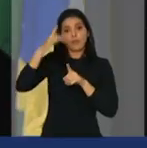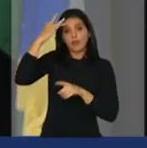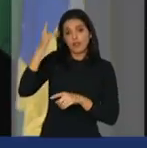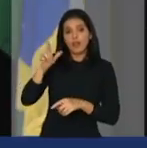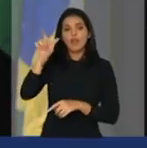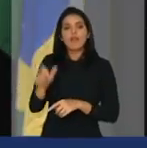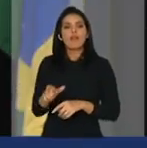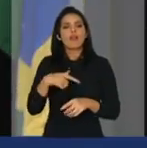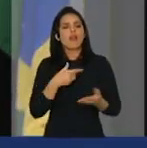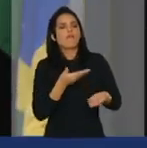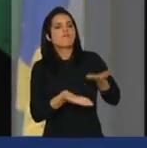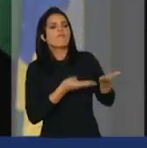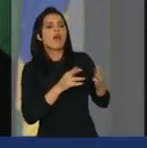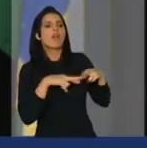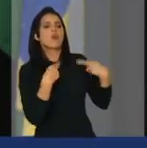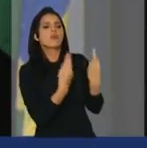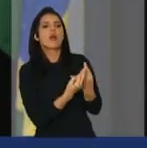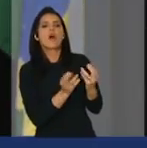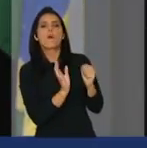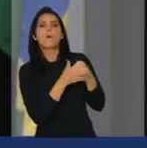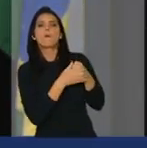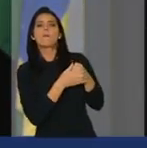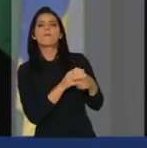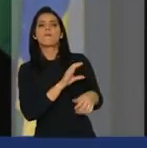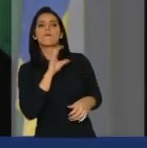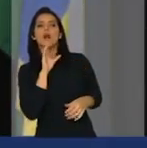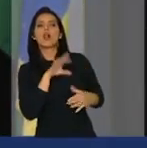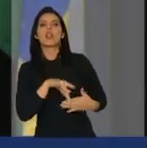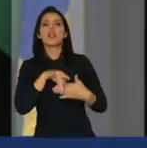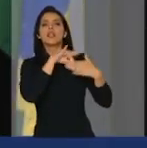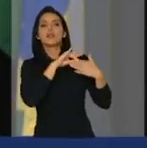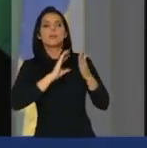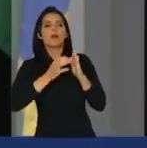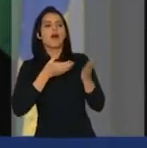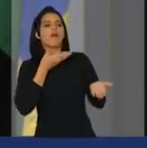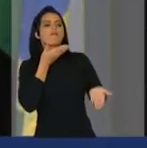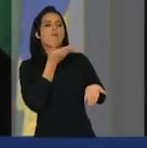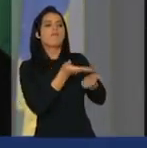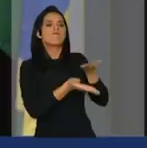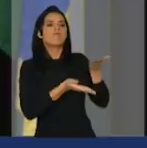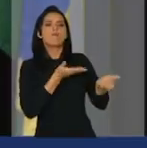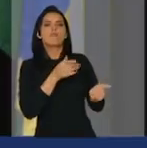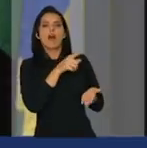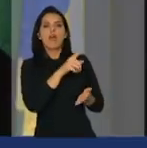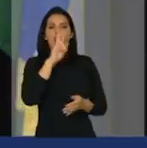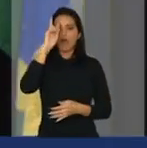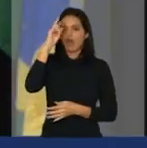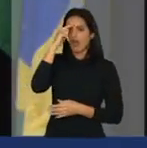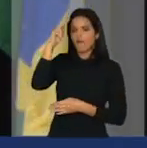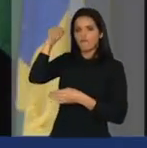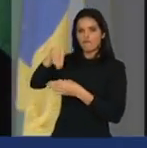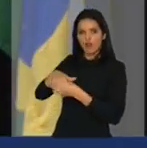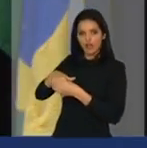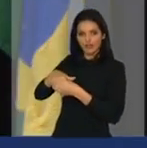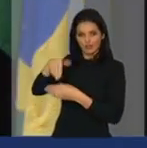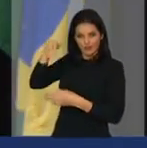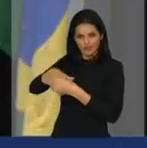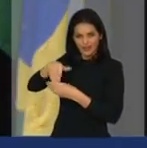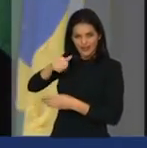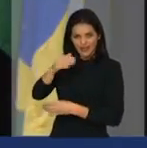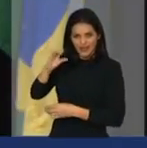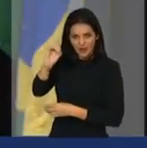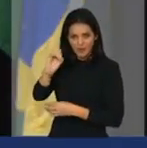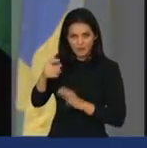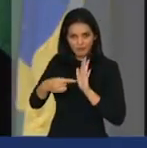suas reuniões e escuras com as letras partidários para convencê-los a mudar de voto e votar contrariamente a